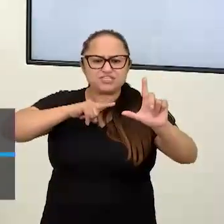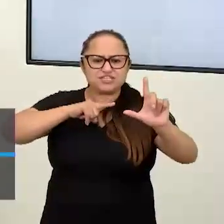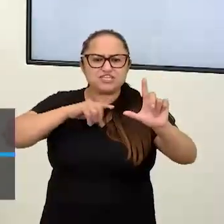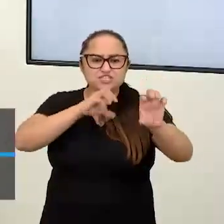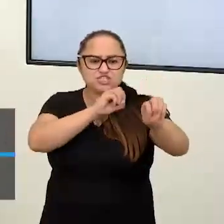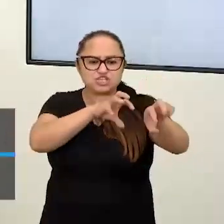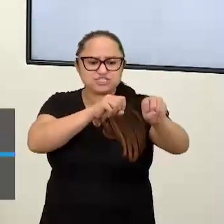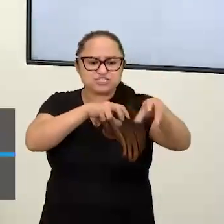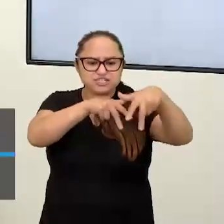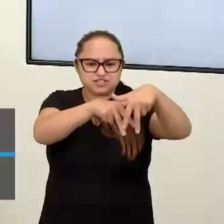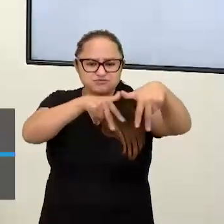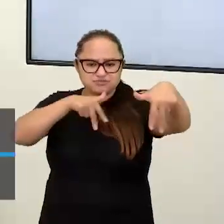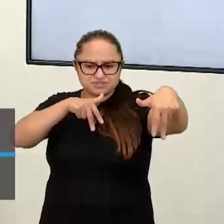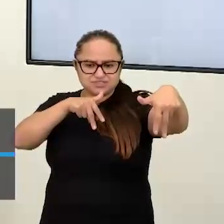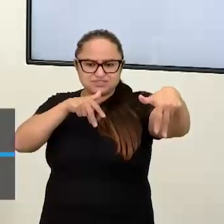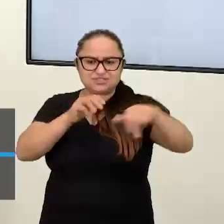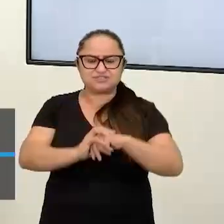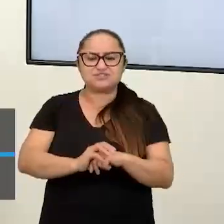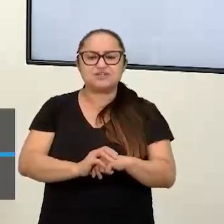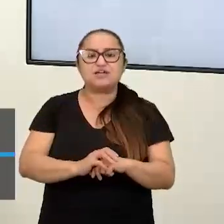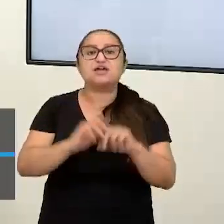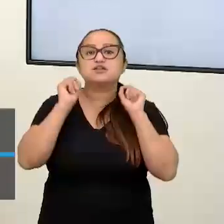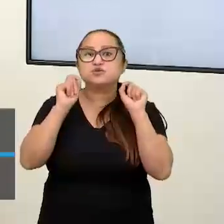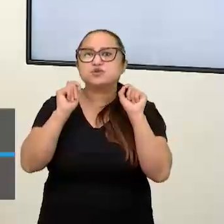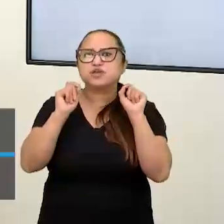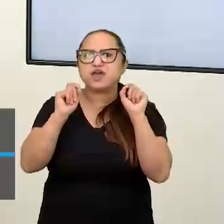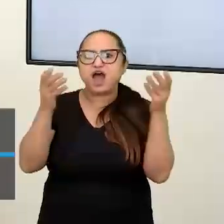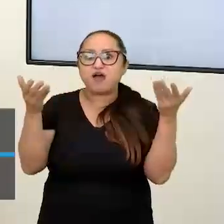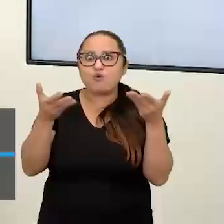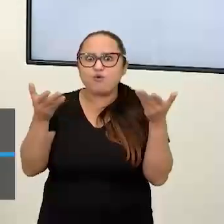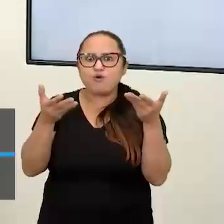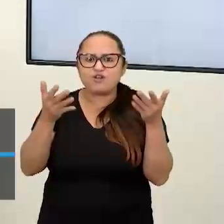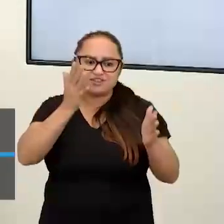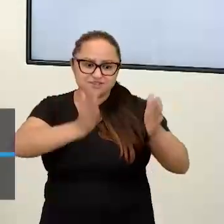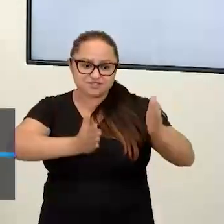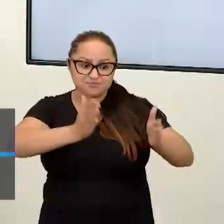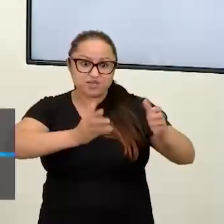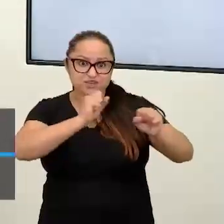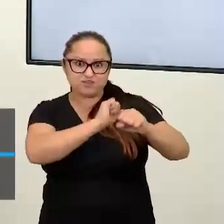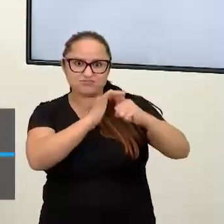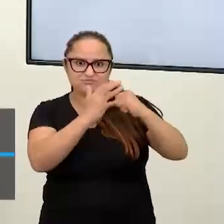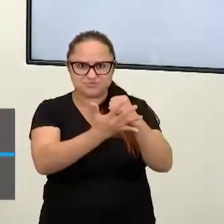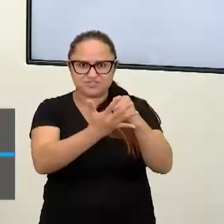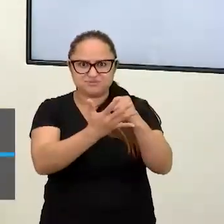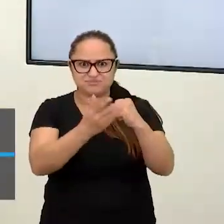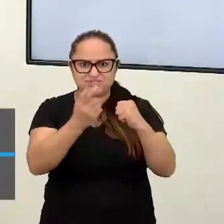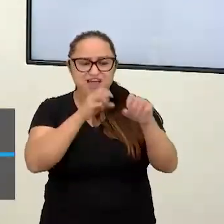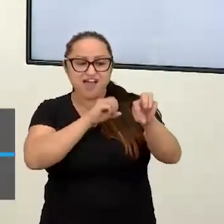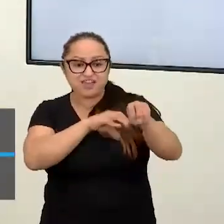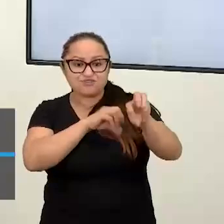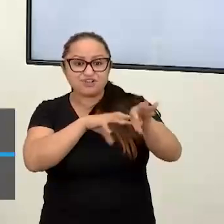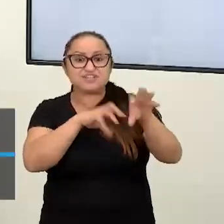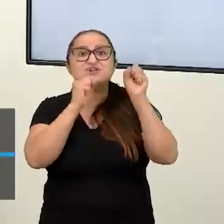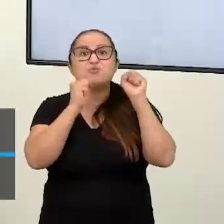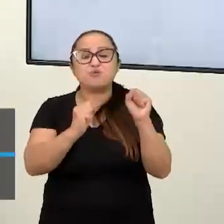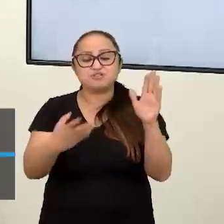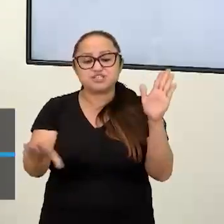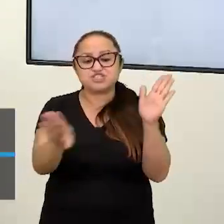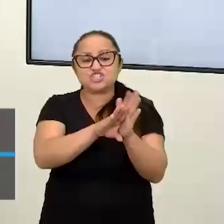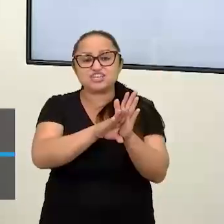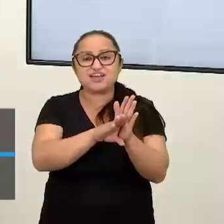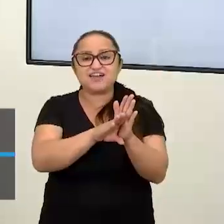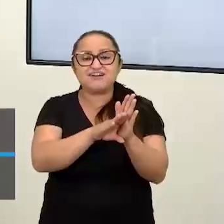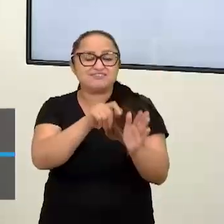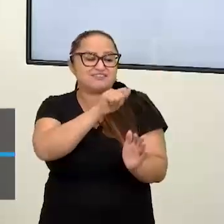que permite que mesmo em um sistema de pandemia, de uma crise sanitária, a educação possa chegar na casa